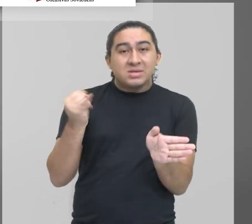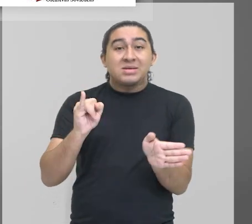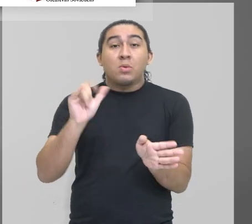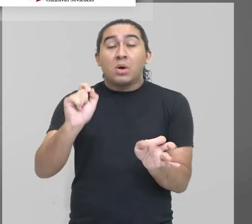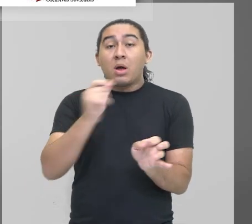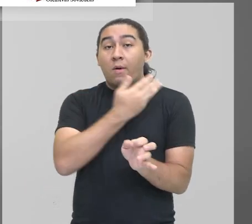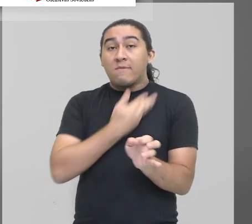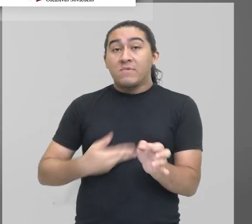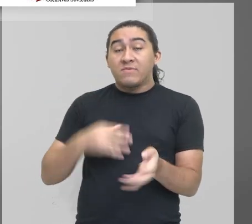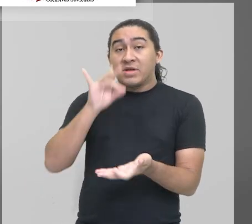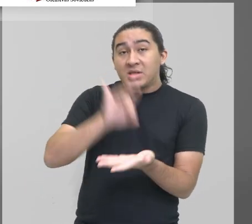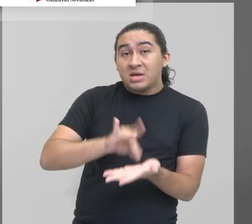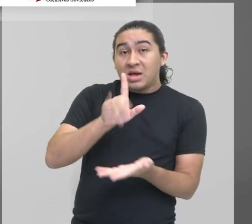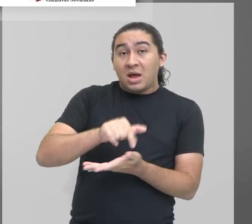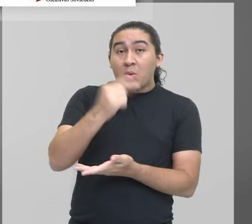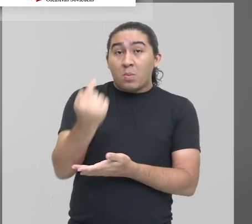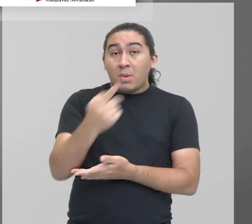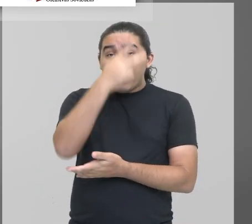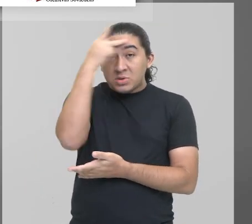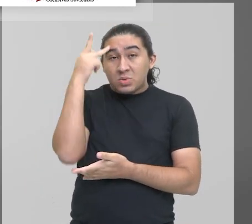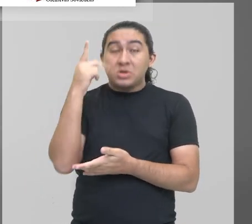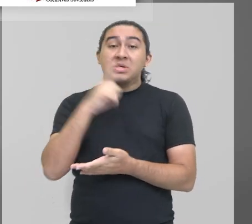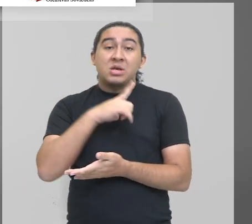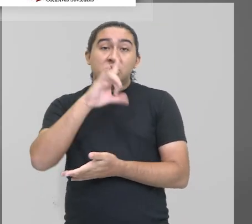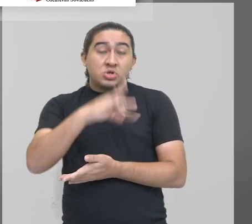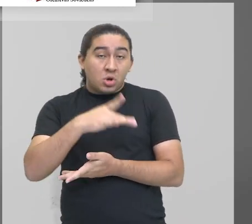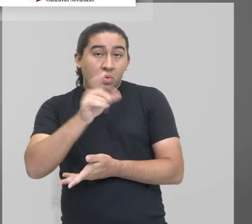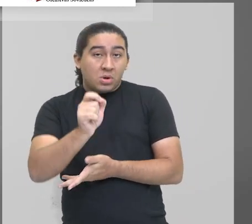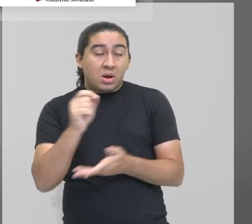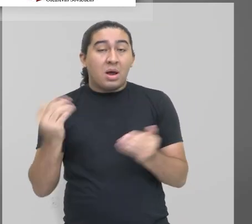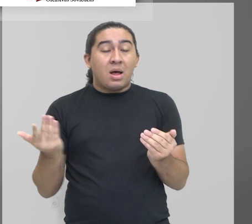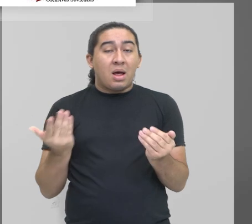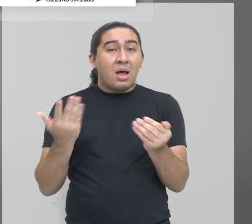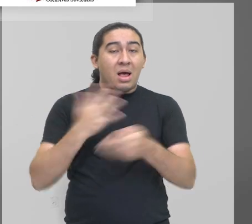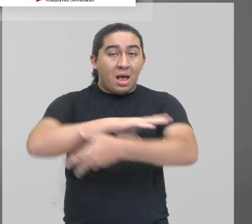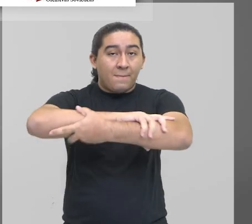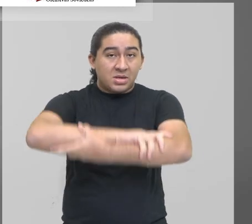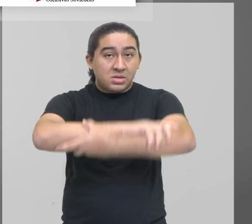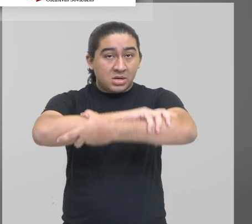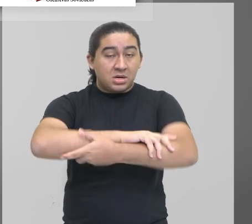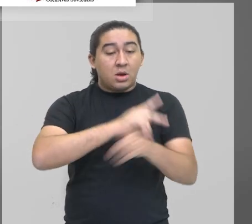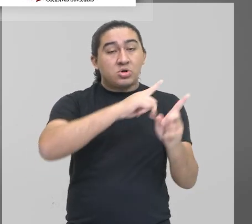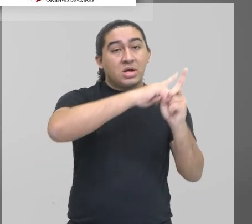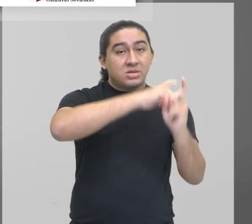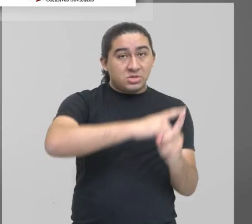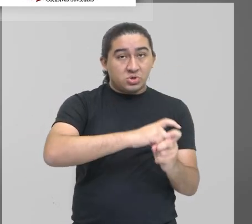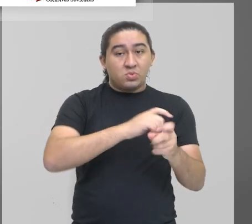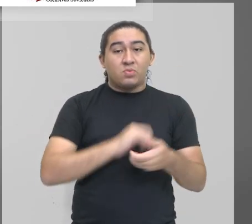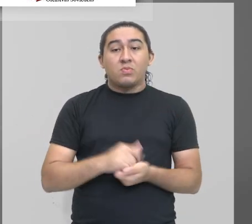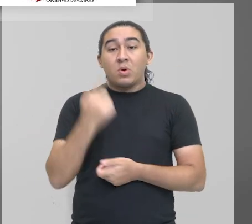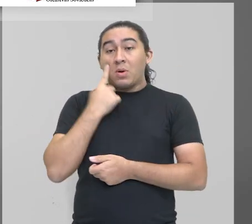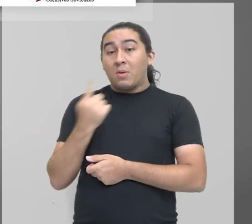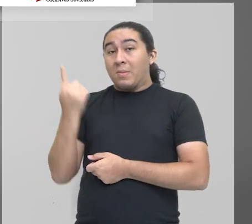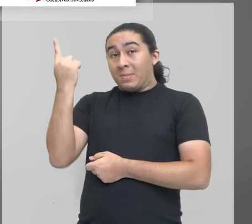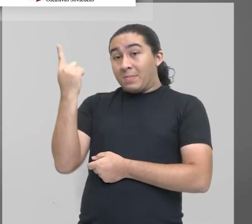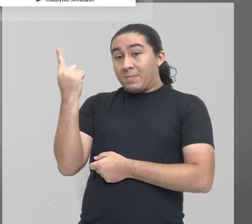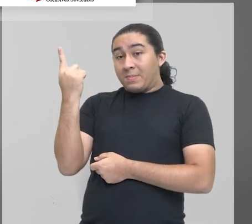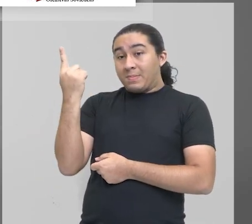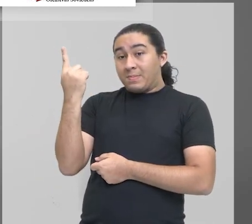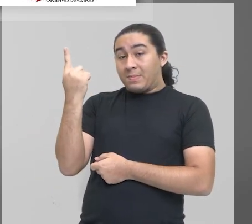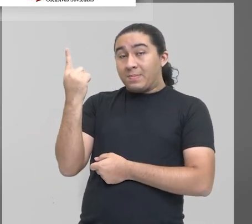de fato governa é alguém que é aliado dos nazistas. Então a gente está vendo aqui ao lado o mapa da Europa